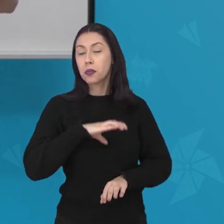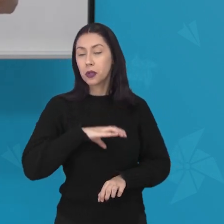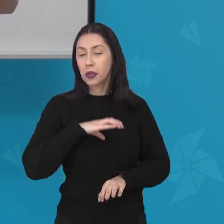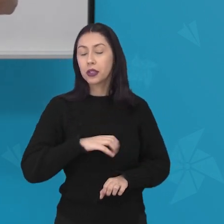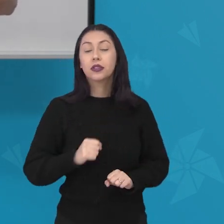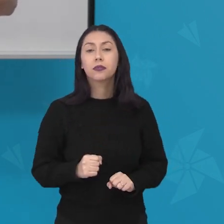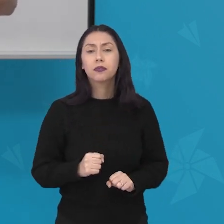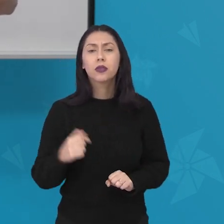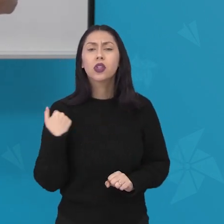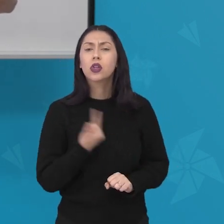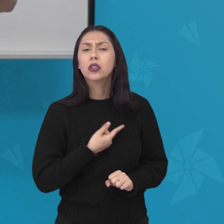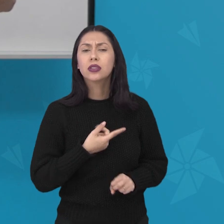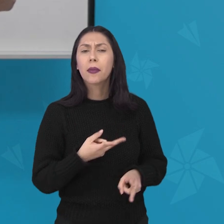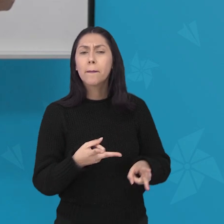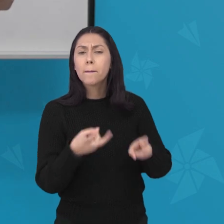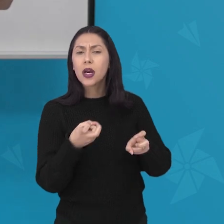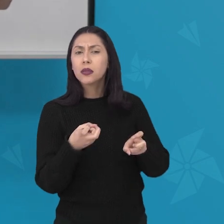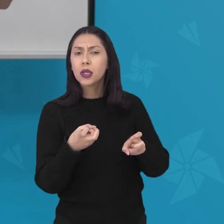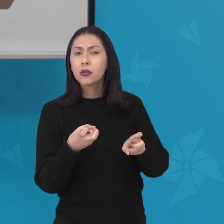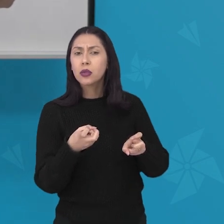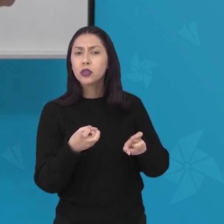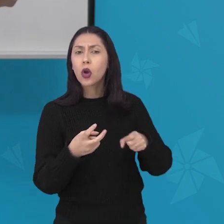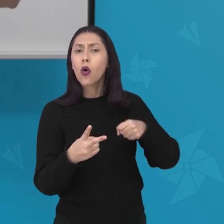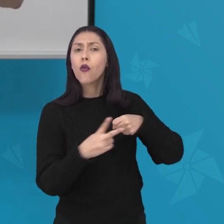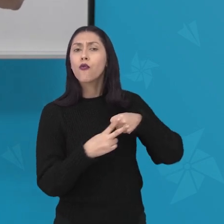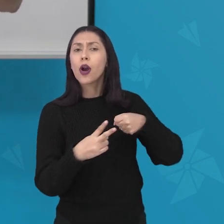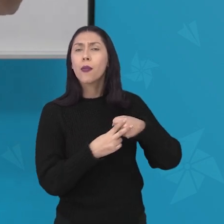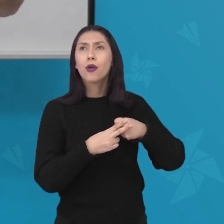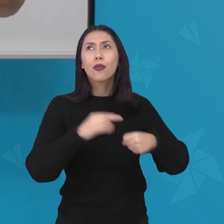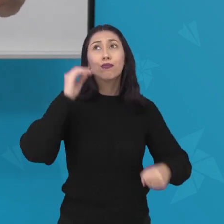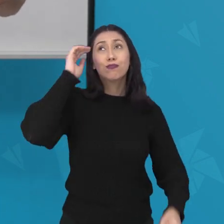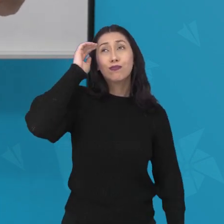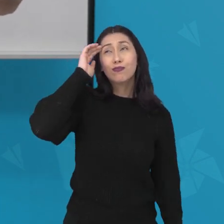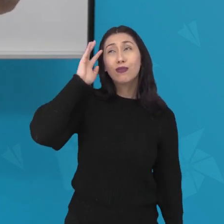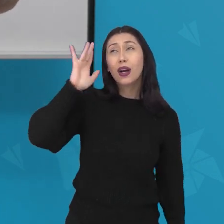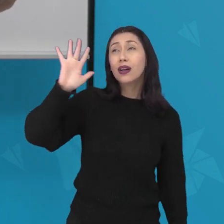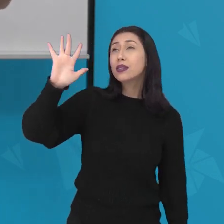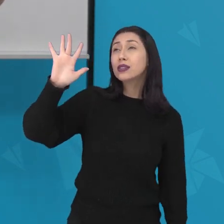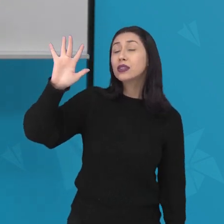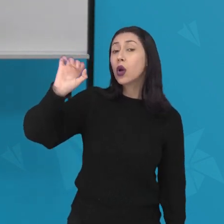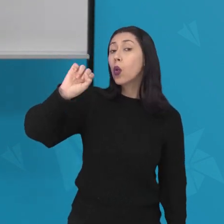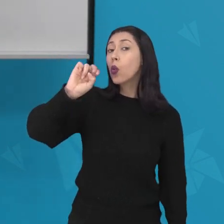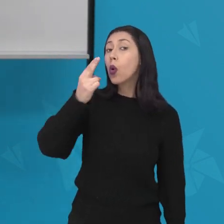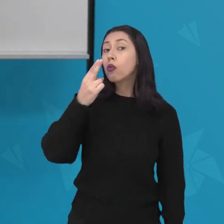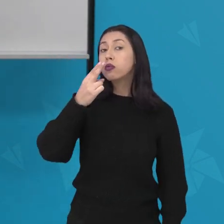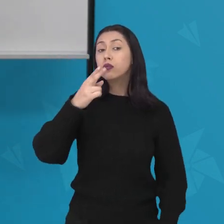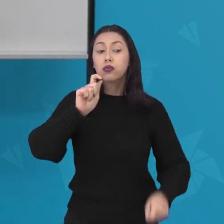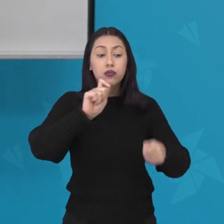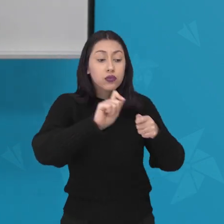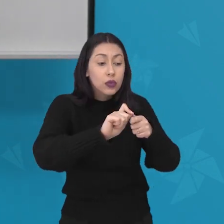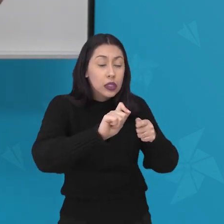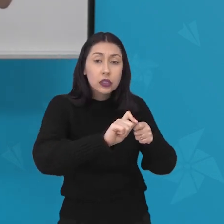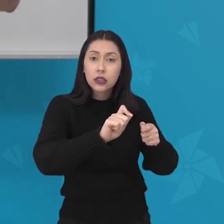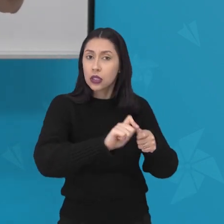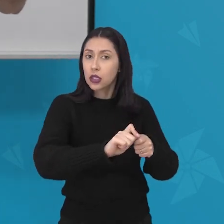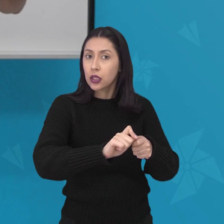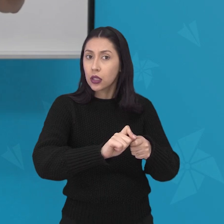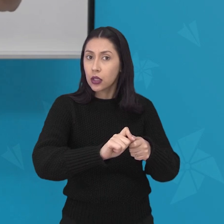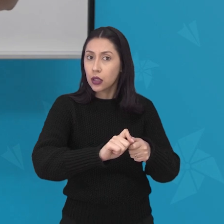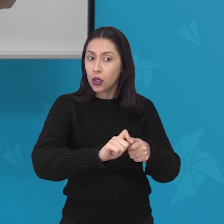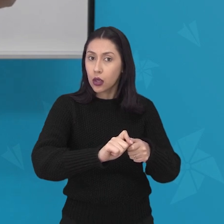gente percebe aqui a conjugação do verbo imaginar, imagina, ou do verbo fazer,